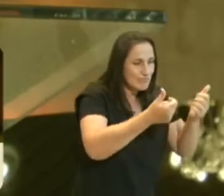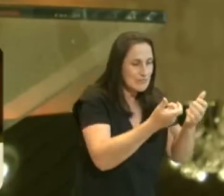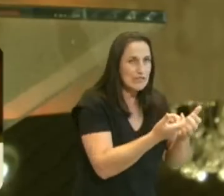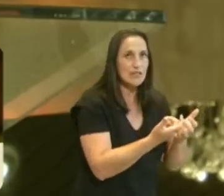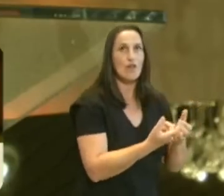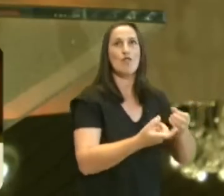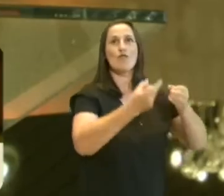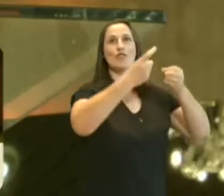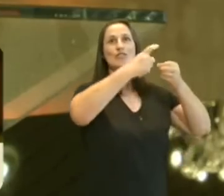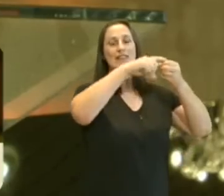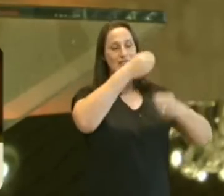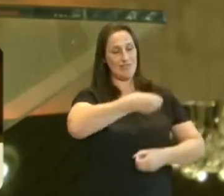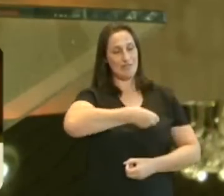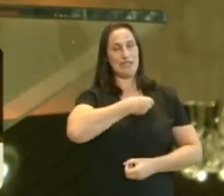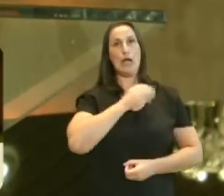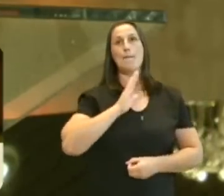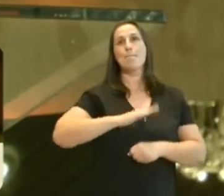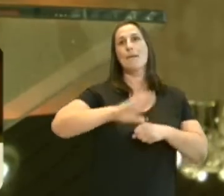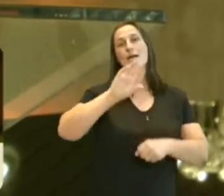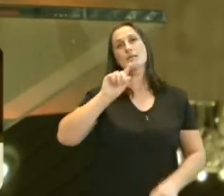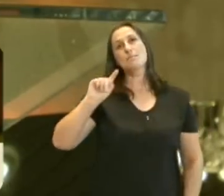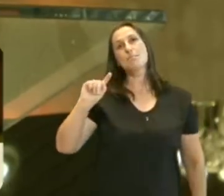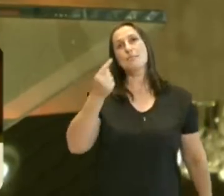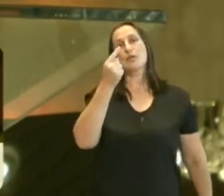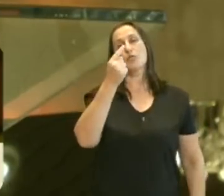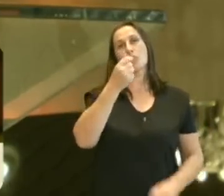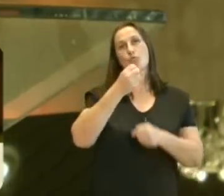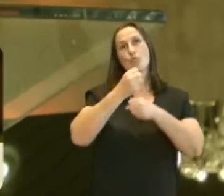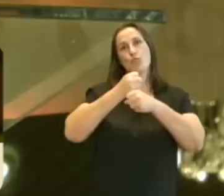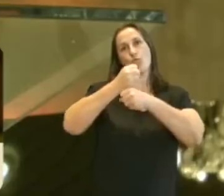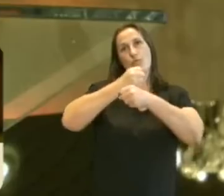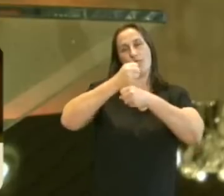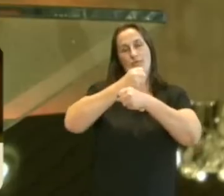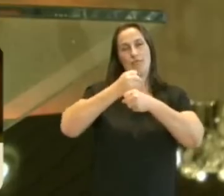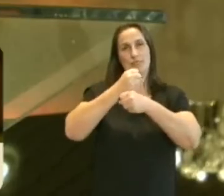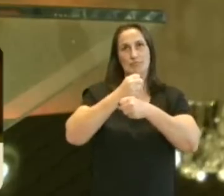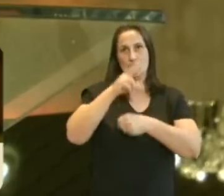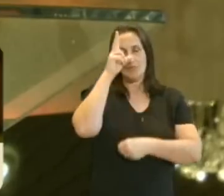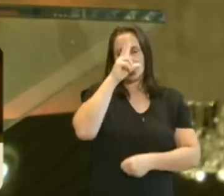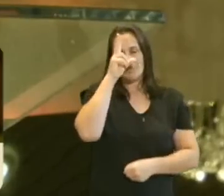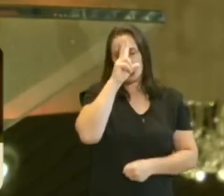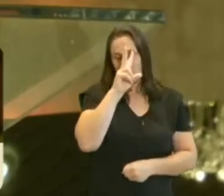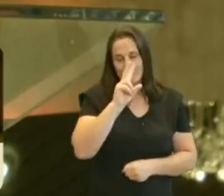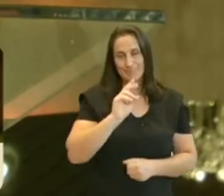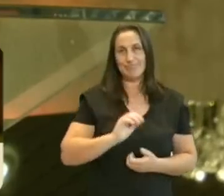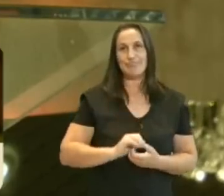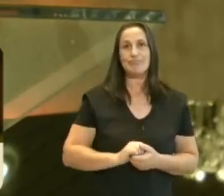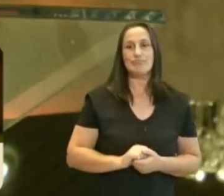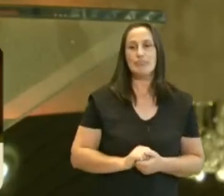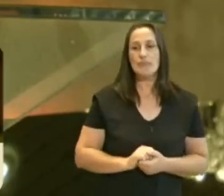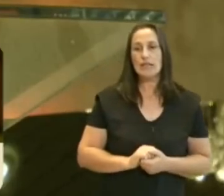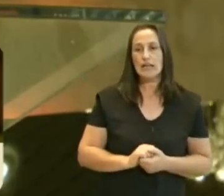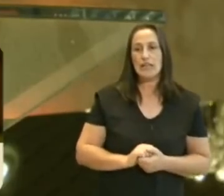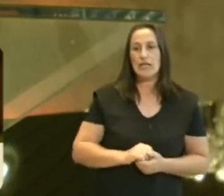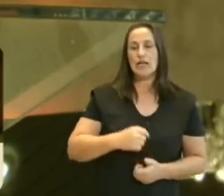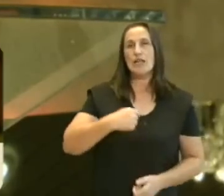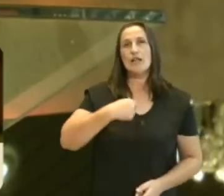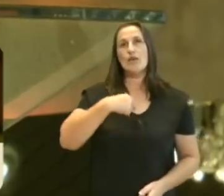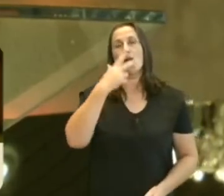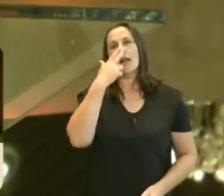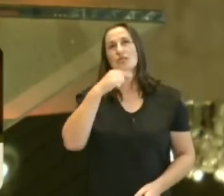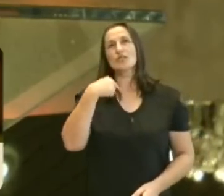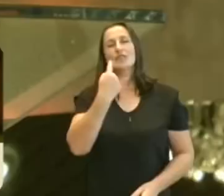Eu creio que há momentos na nossa vida que nós gostaríamos de poder ser como a fênix desta